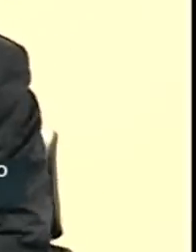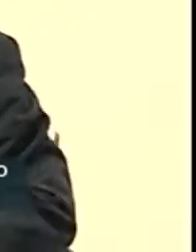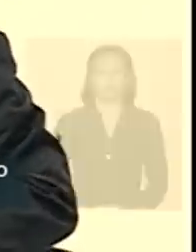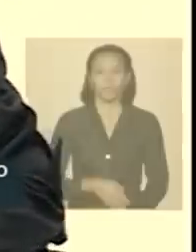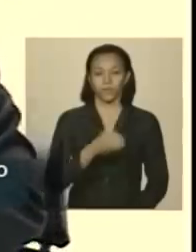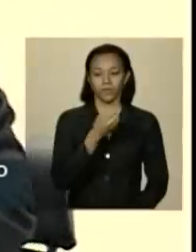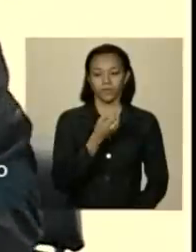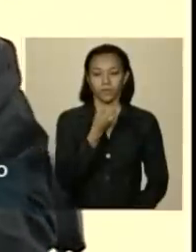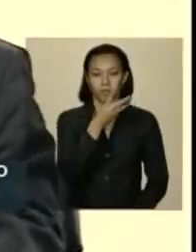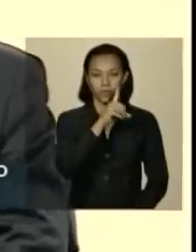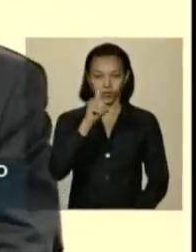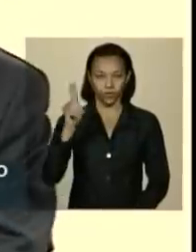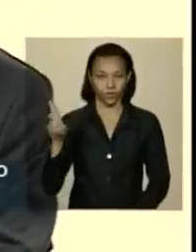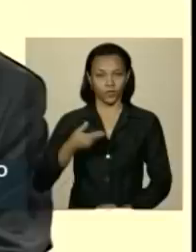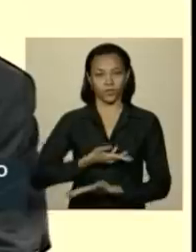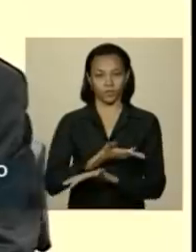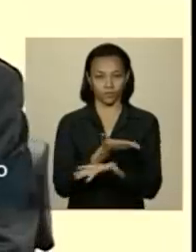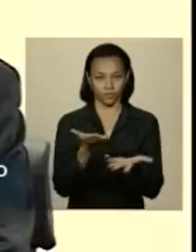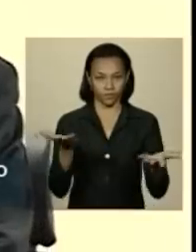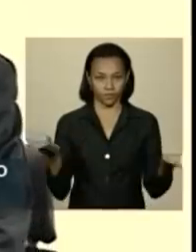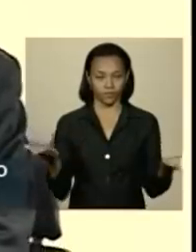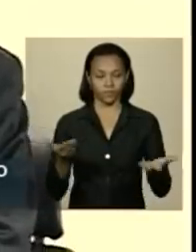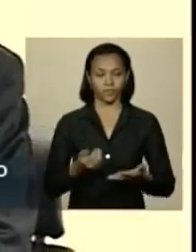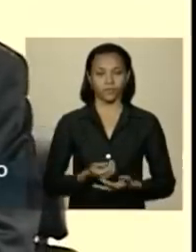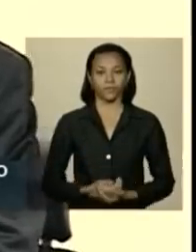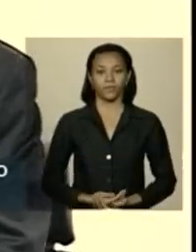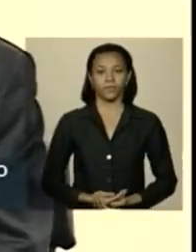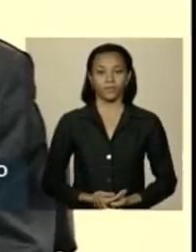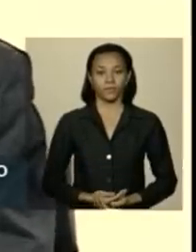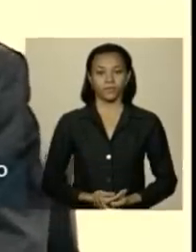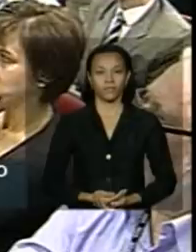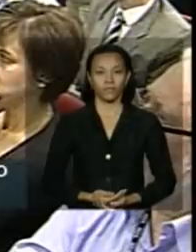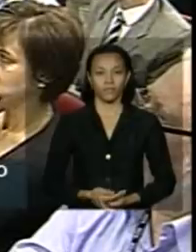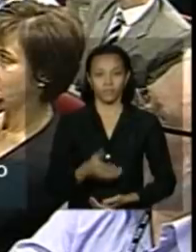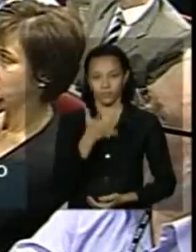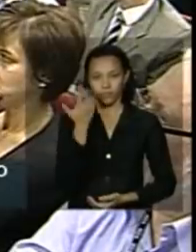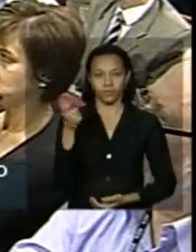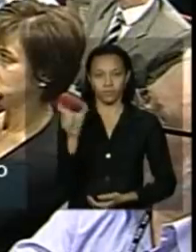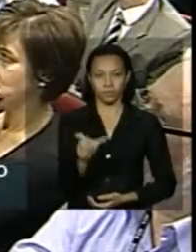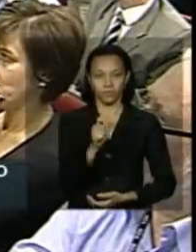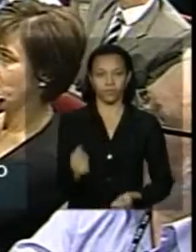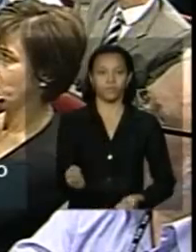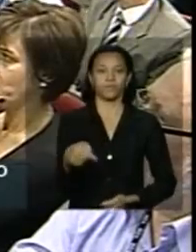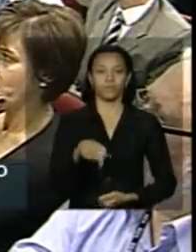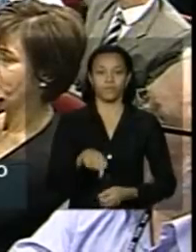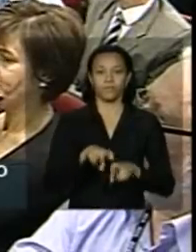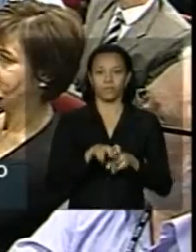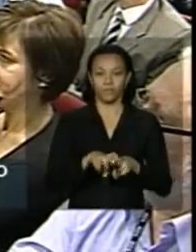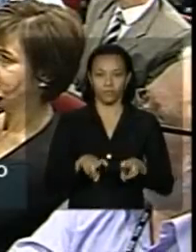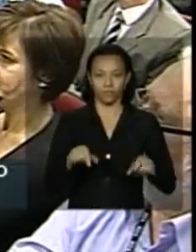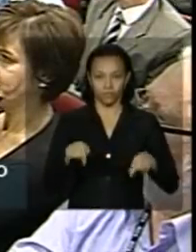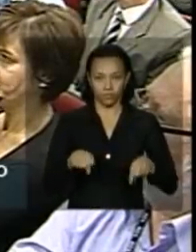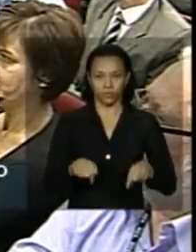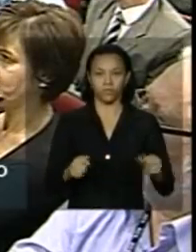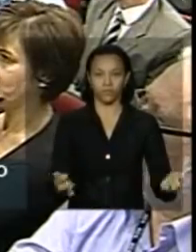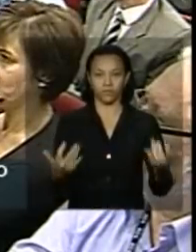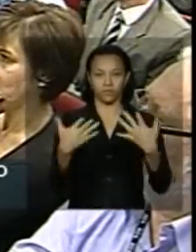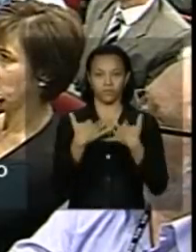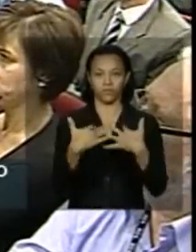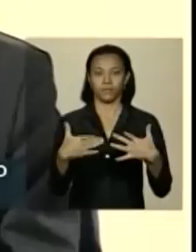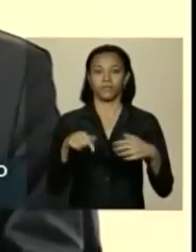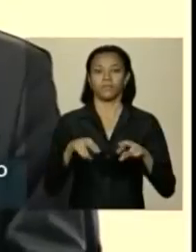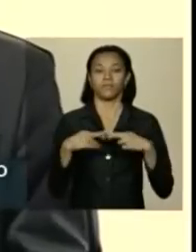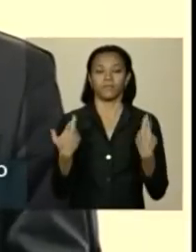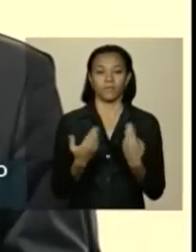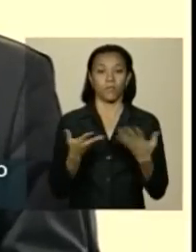bom muito bom dia a todos cidadãos cidadãs que estão presentes nesse